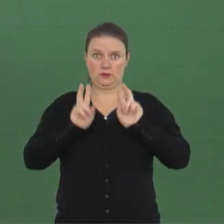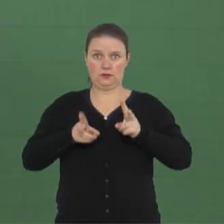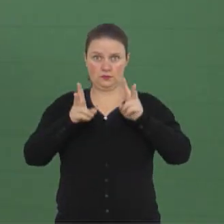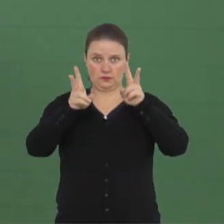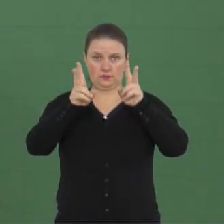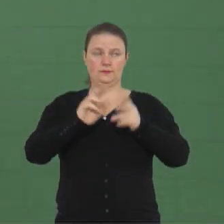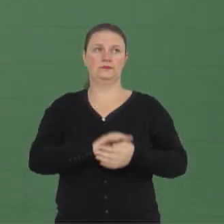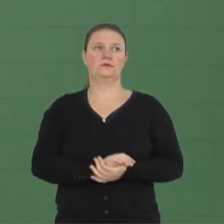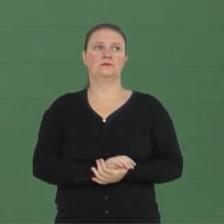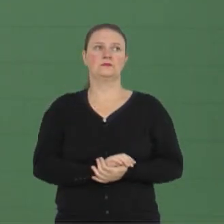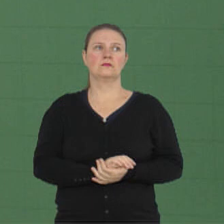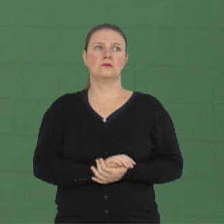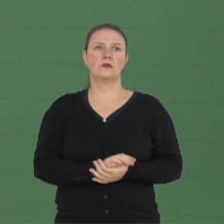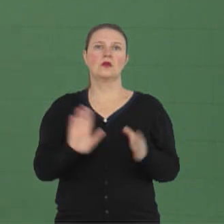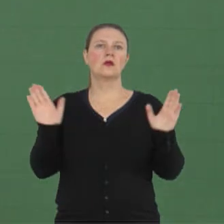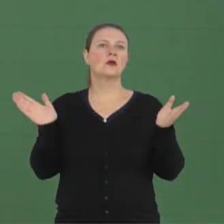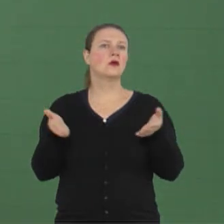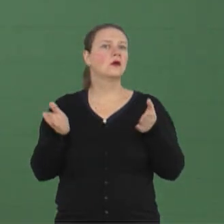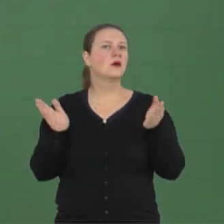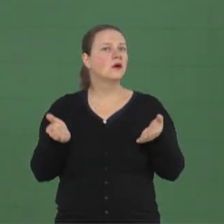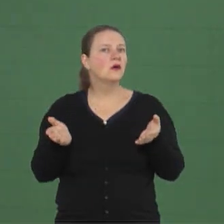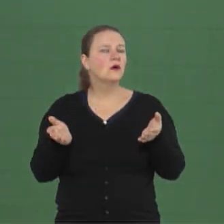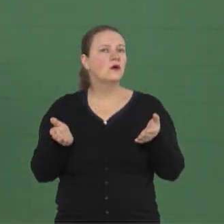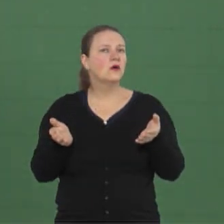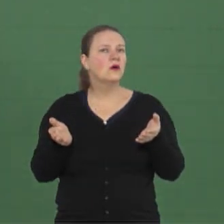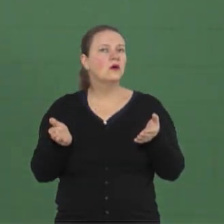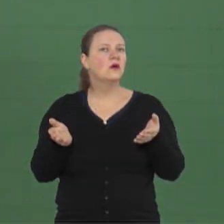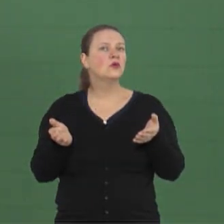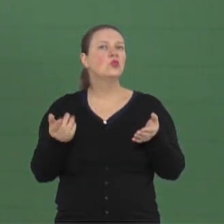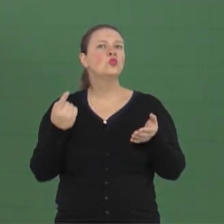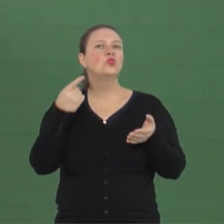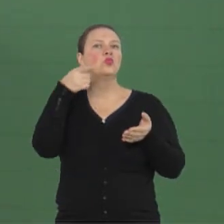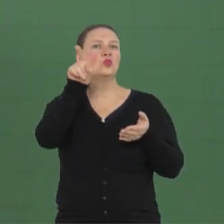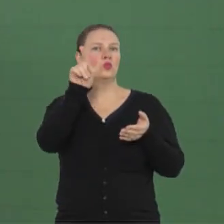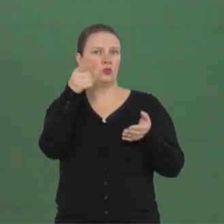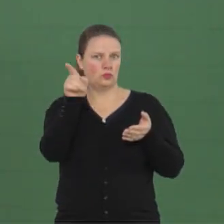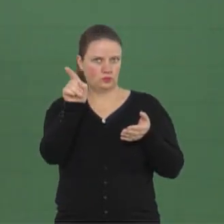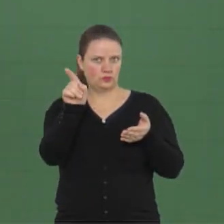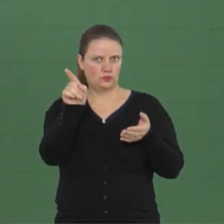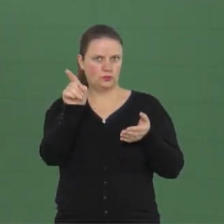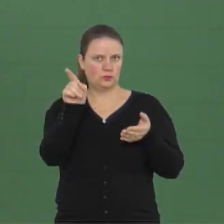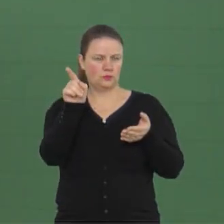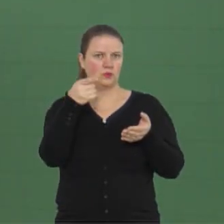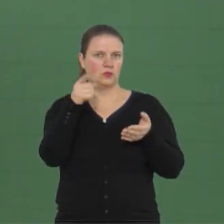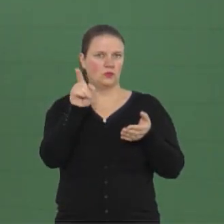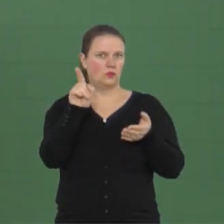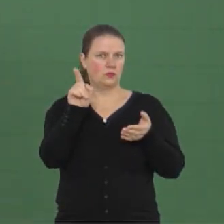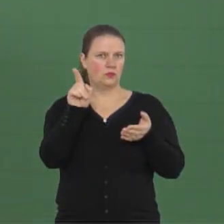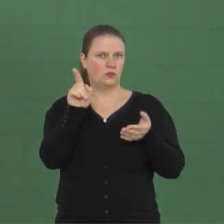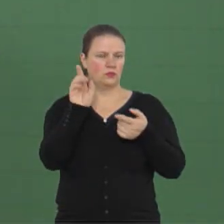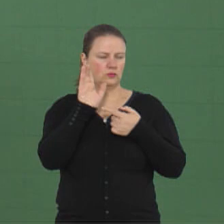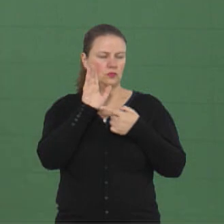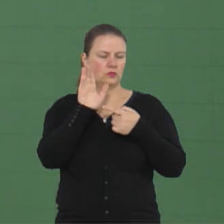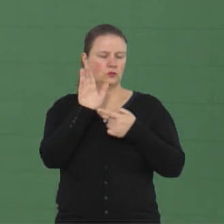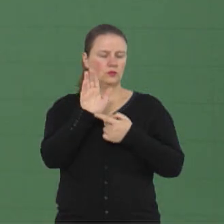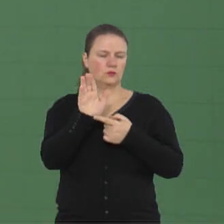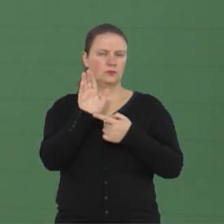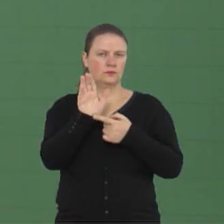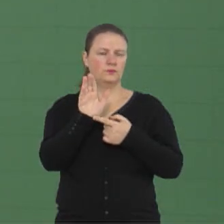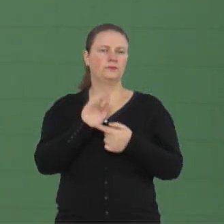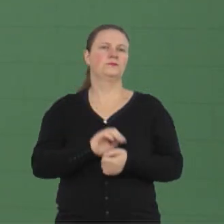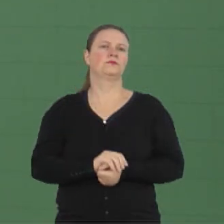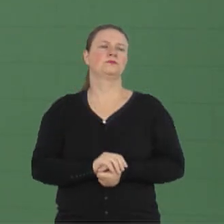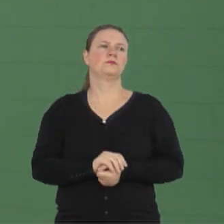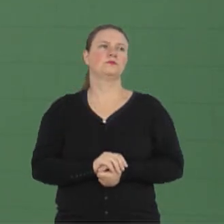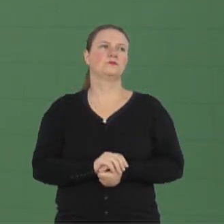Desta forma, nós vamos finalizar o cálculo dentro dos colchetes, porque é a última operação. Veja bem, eu